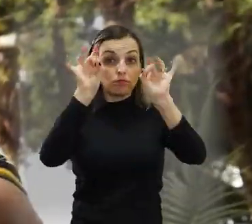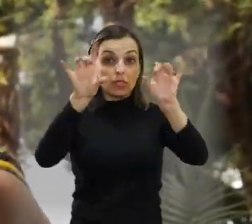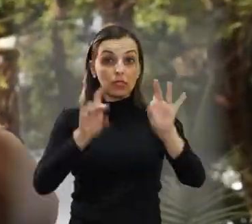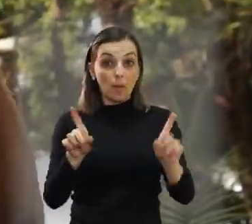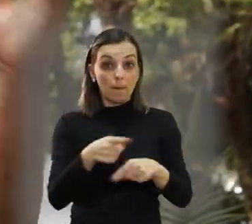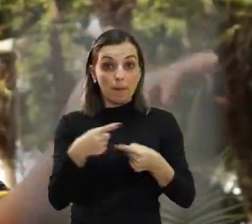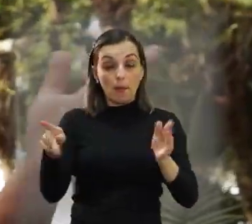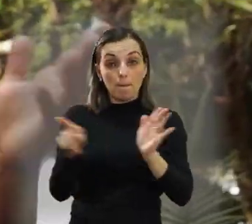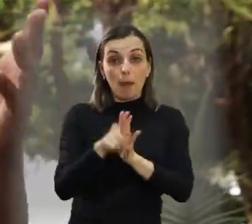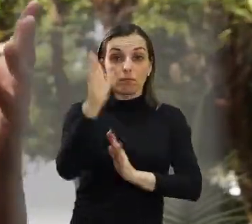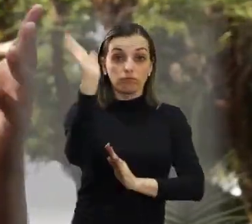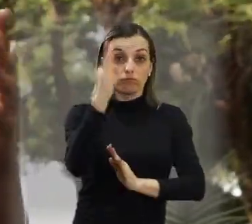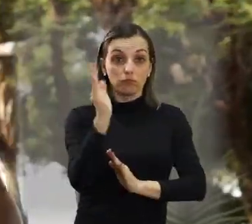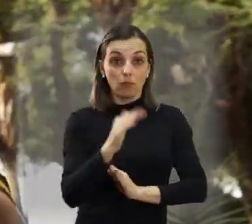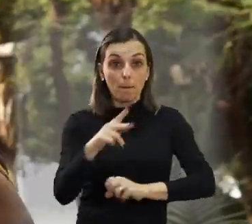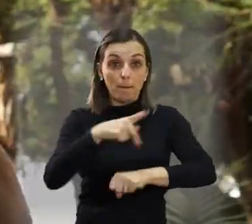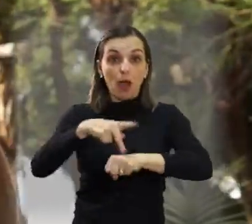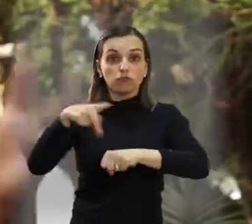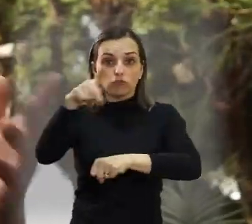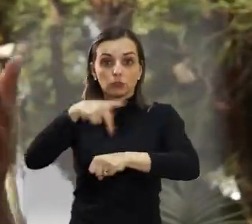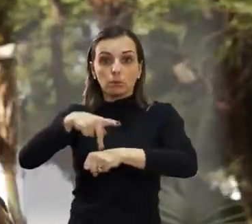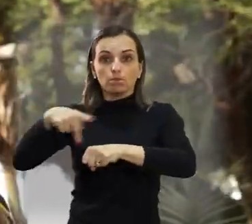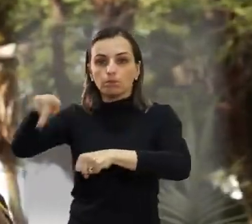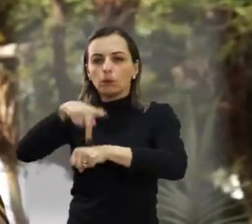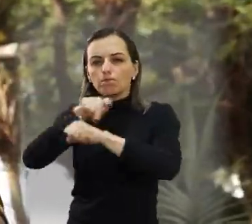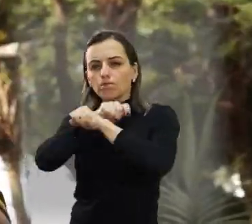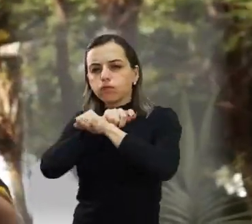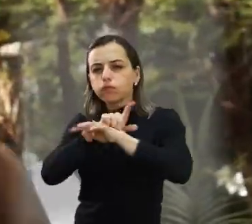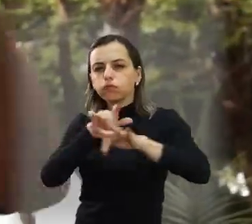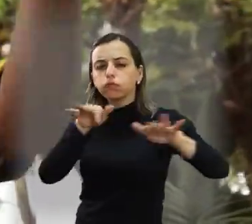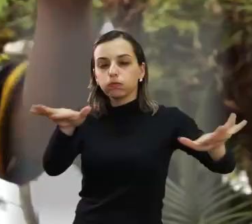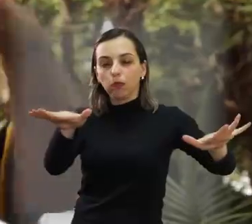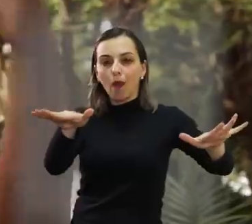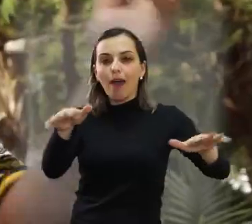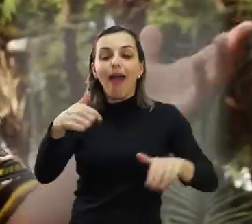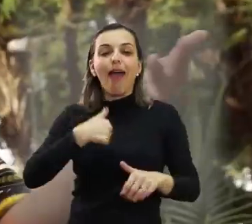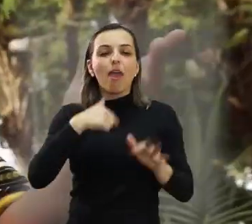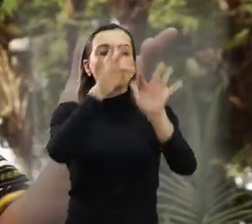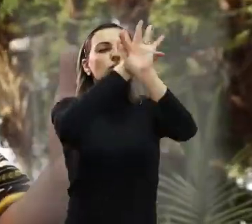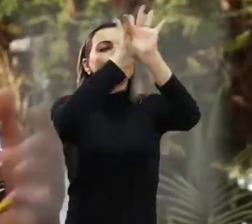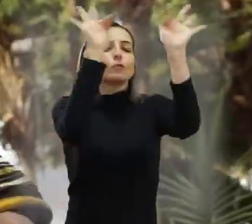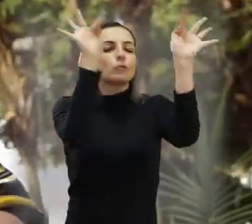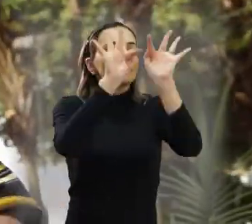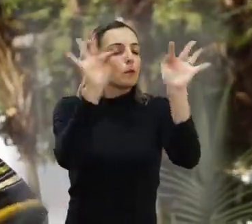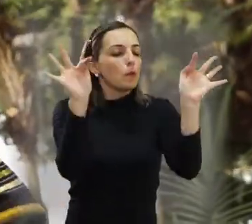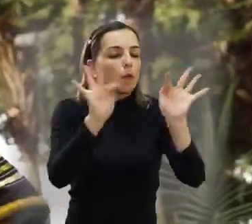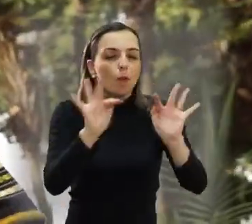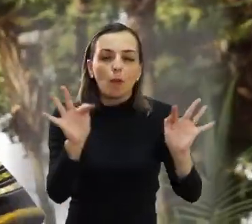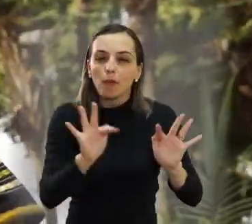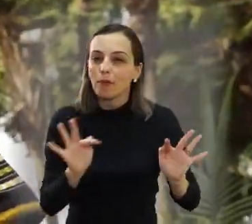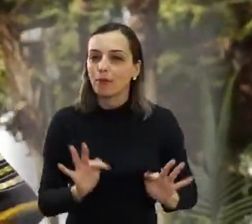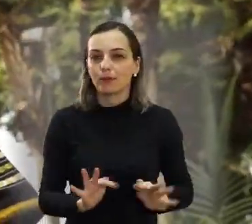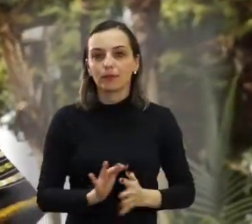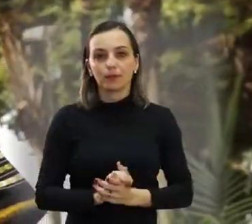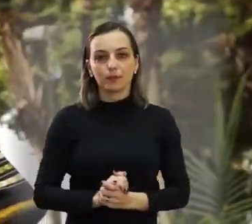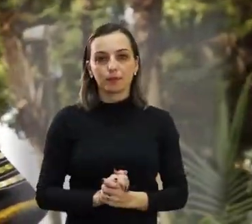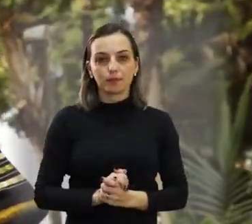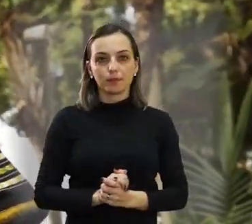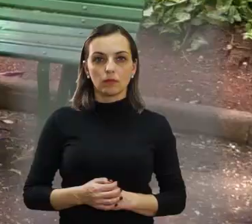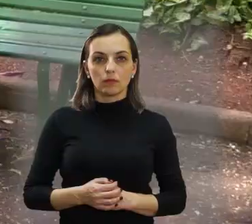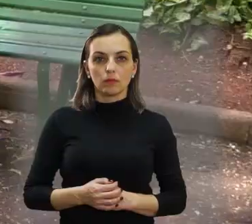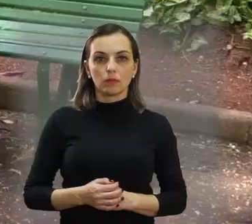acredito que se eu conseguisse expandir hoje a Semana de Música Brasileira para outros lugares do mundo, faria uma pessoa muito